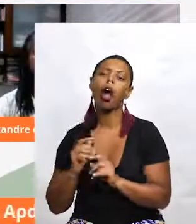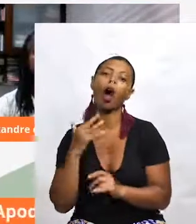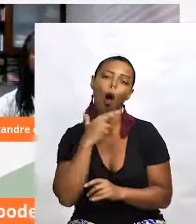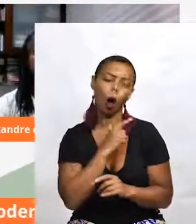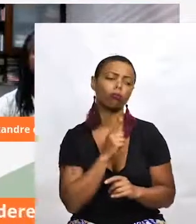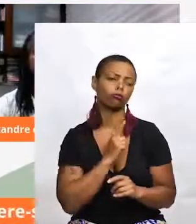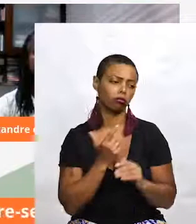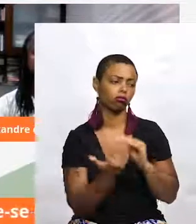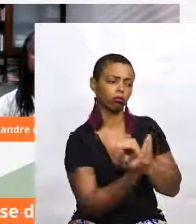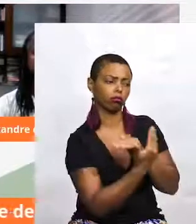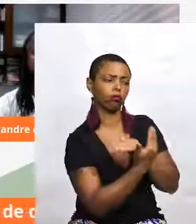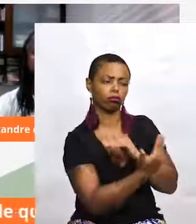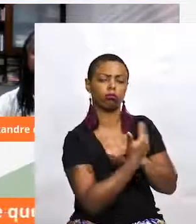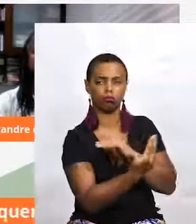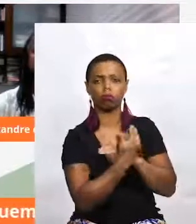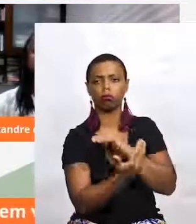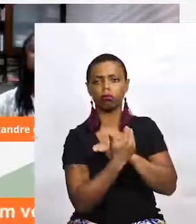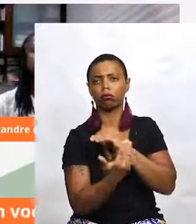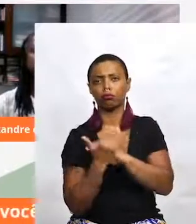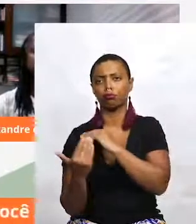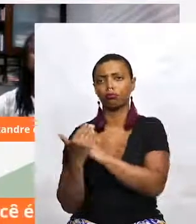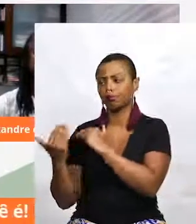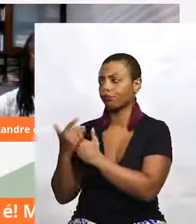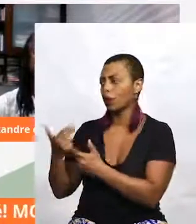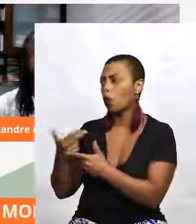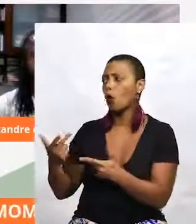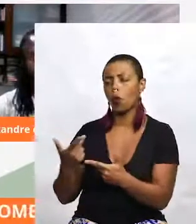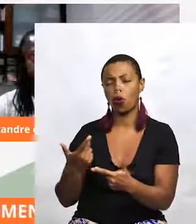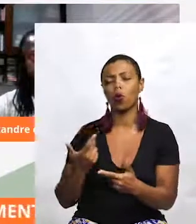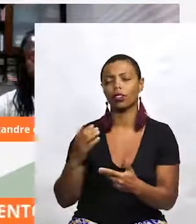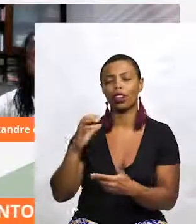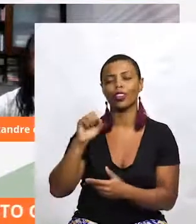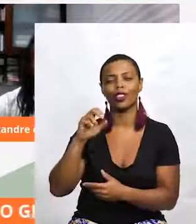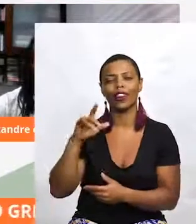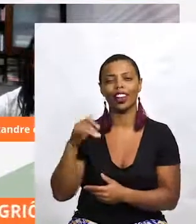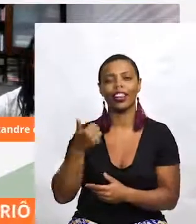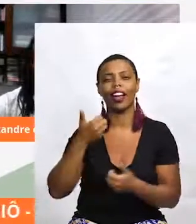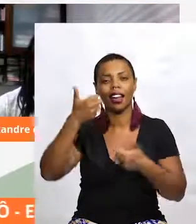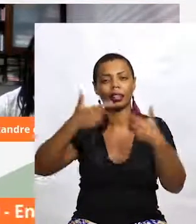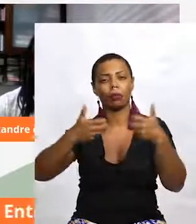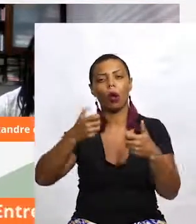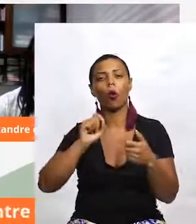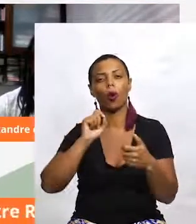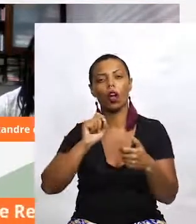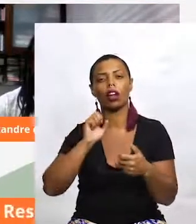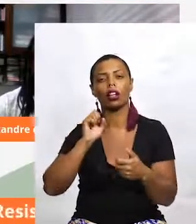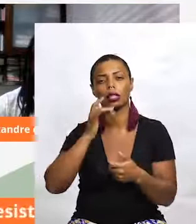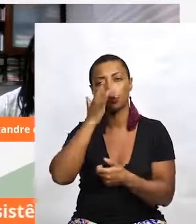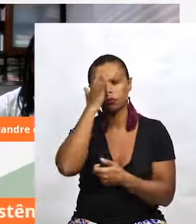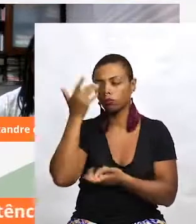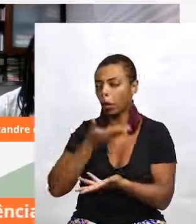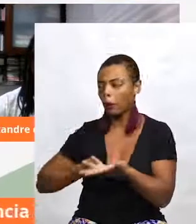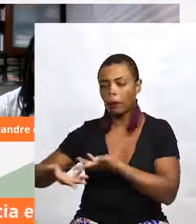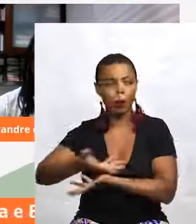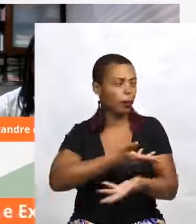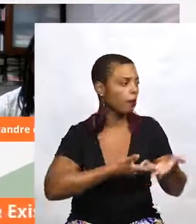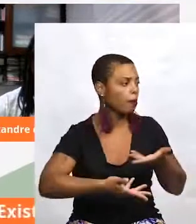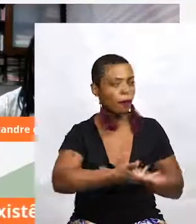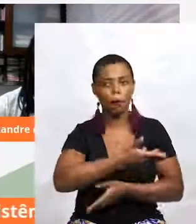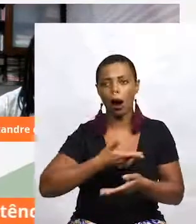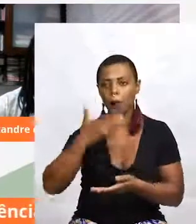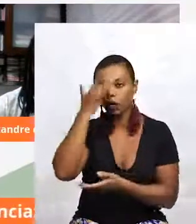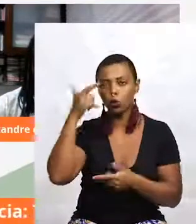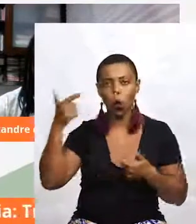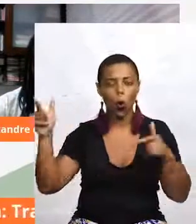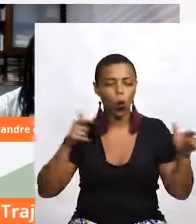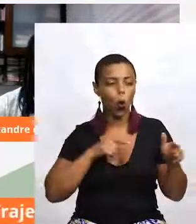que a professora Sônia deixou muito bem claro, né? Elas fazem elas são um divisor de água, né? Você fazer colaborações com outros